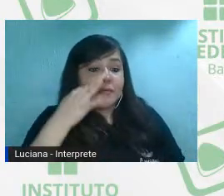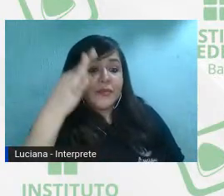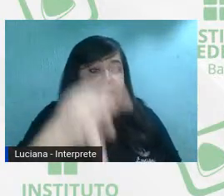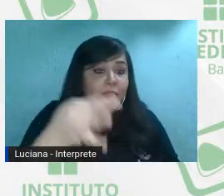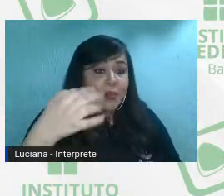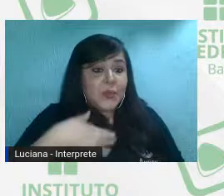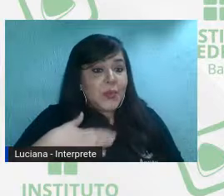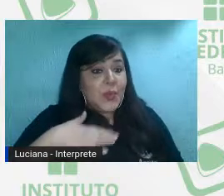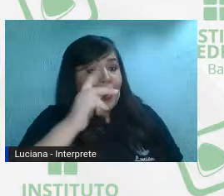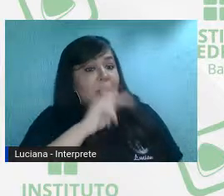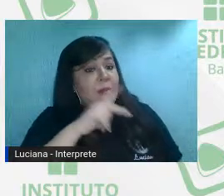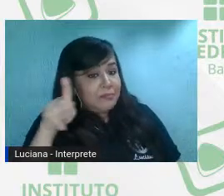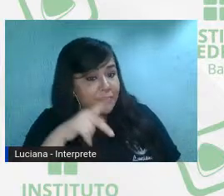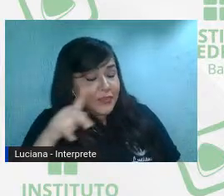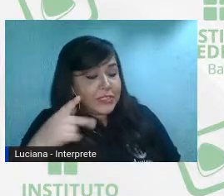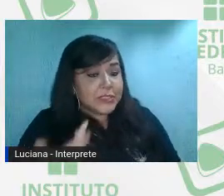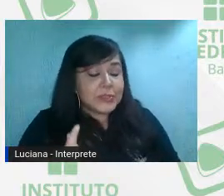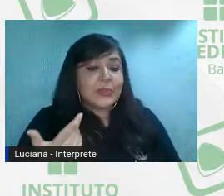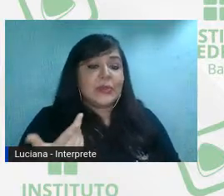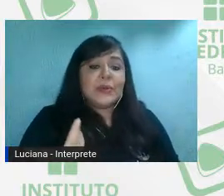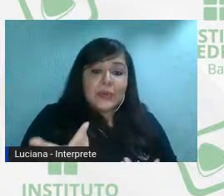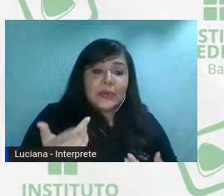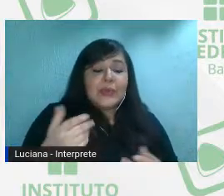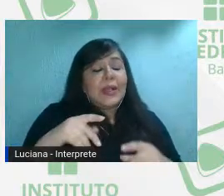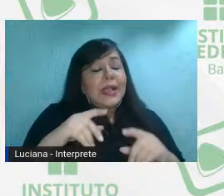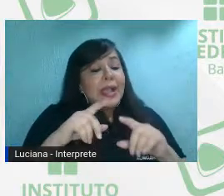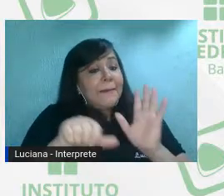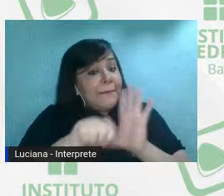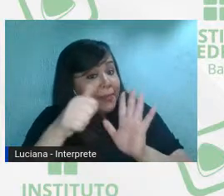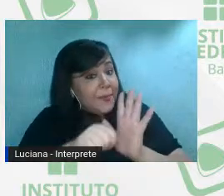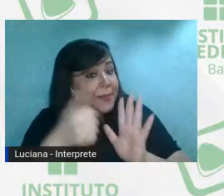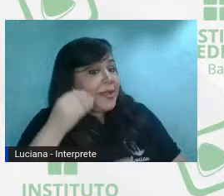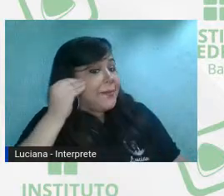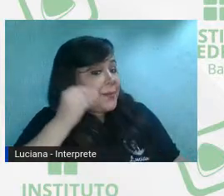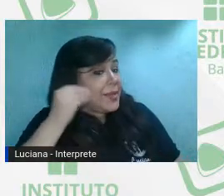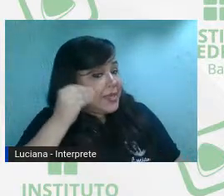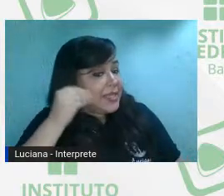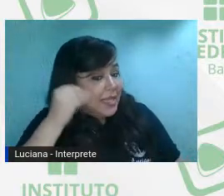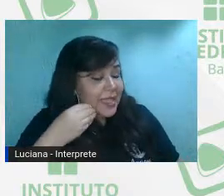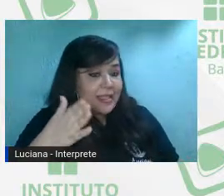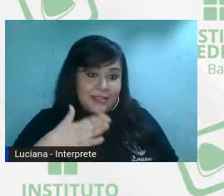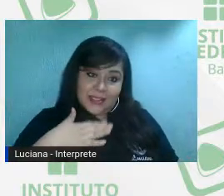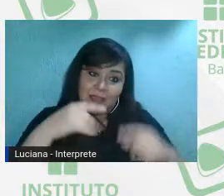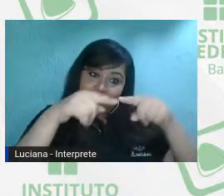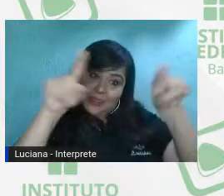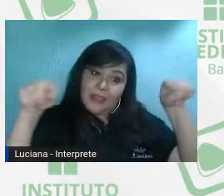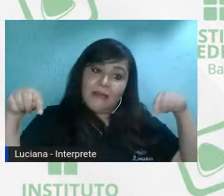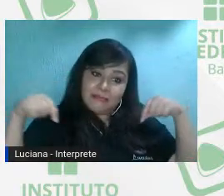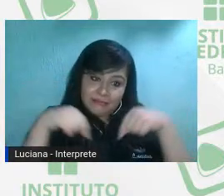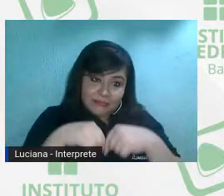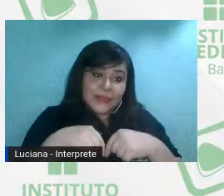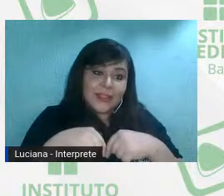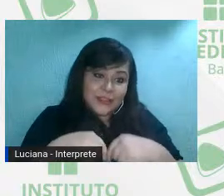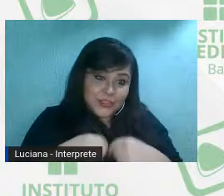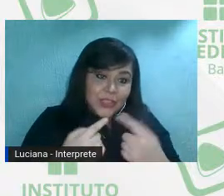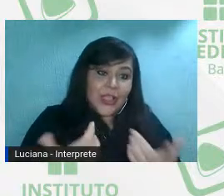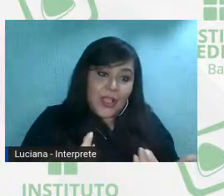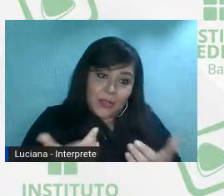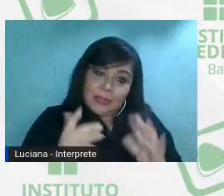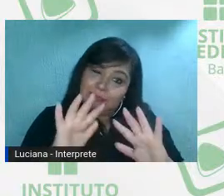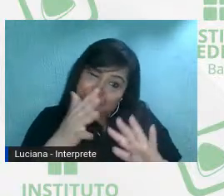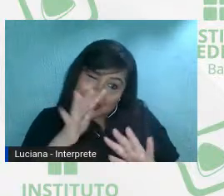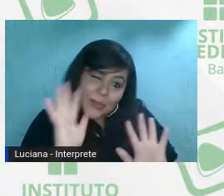Afinal, essa foi minha primeira experiência em sala de aula, né, praticamente, entre aspas, vamos